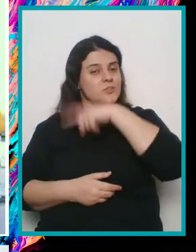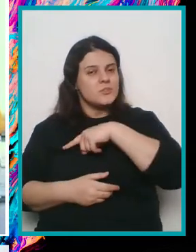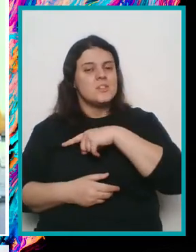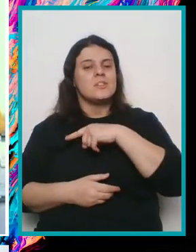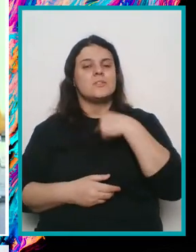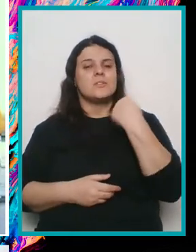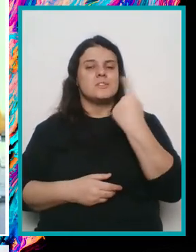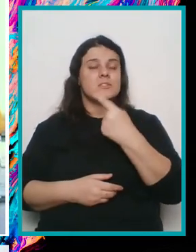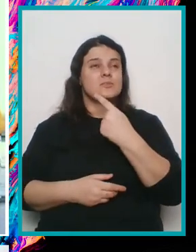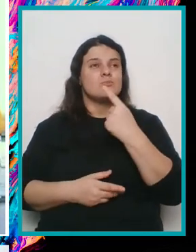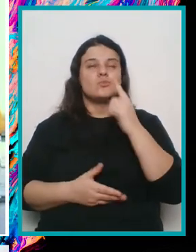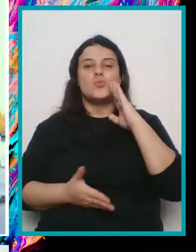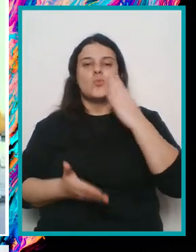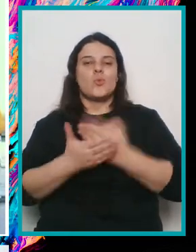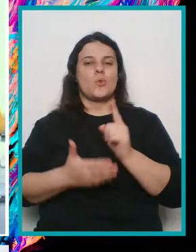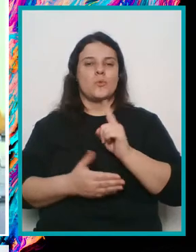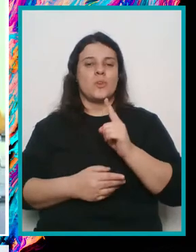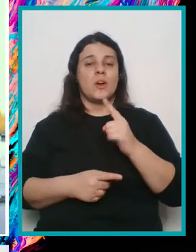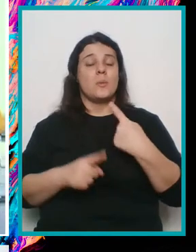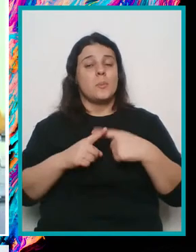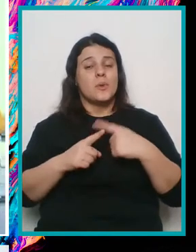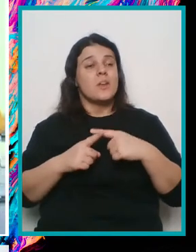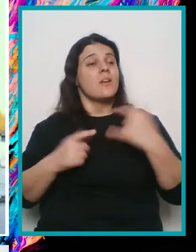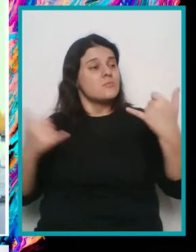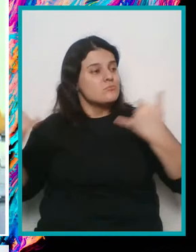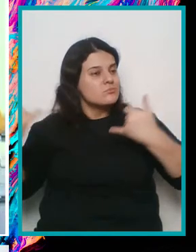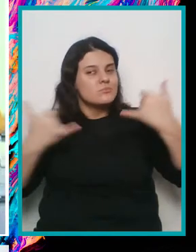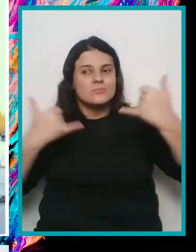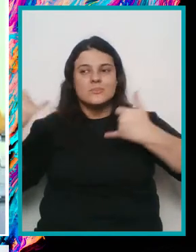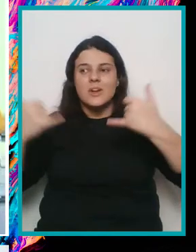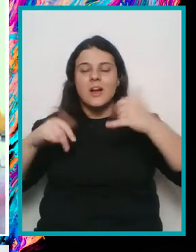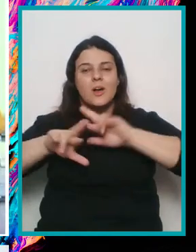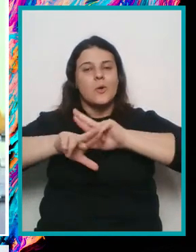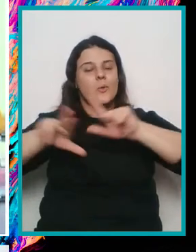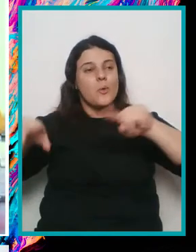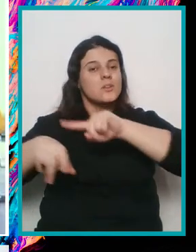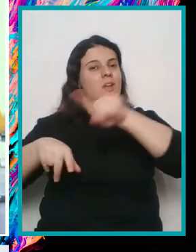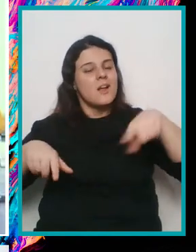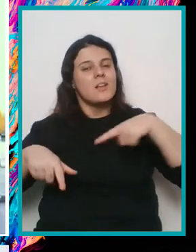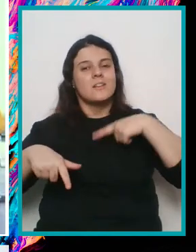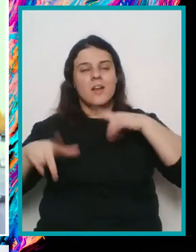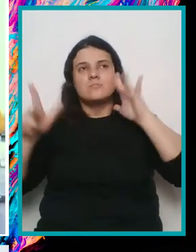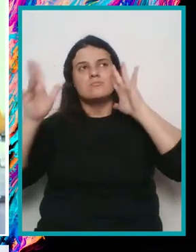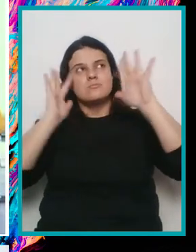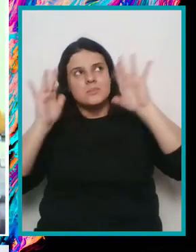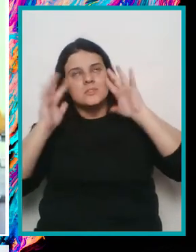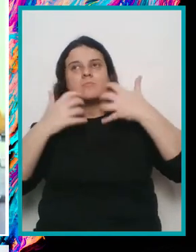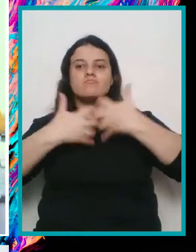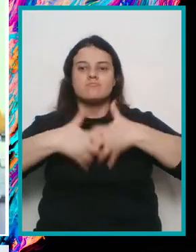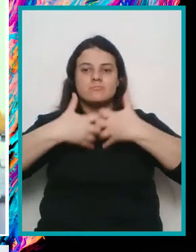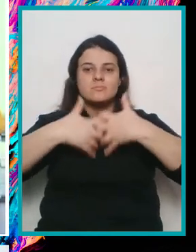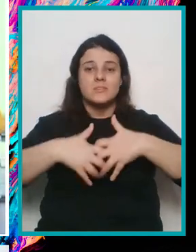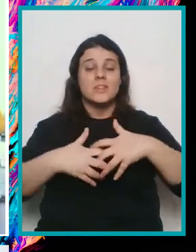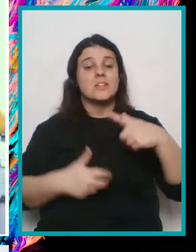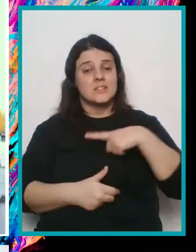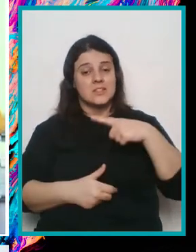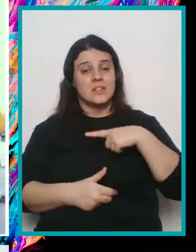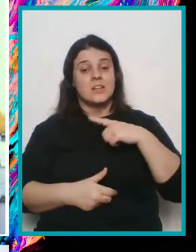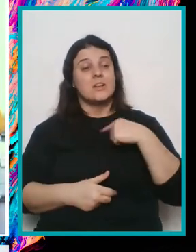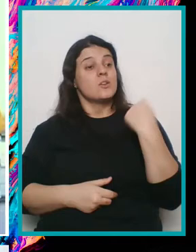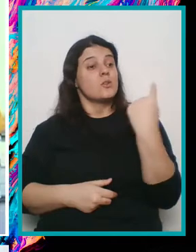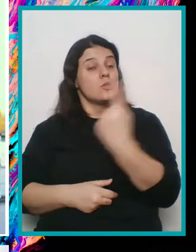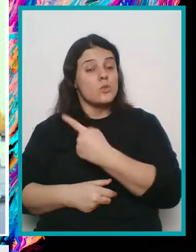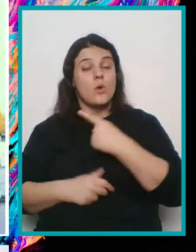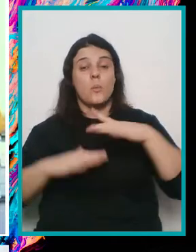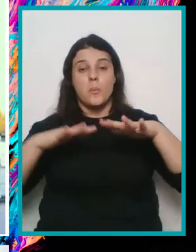como movimento socioambientalista, como juventude, vem falando em alto e bom tom. Em conferências da